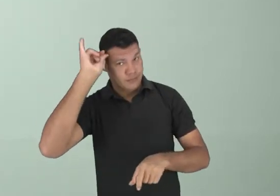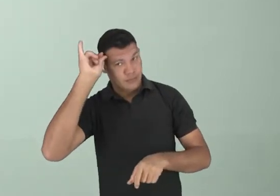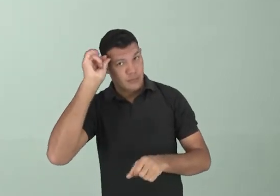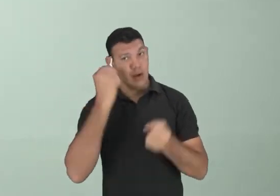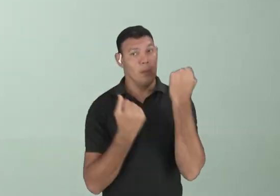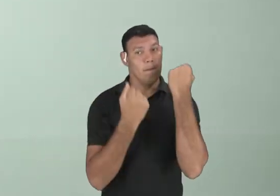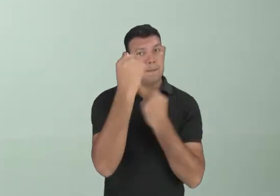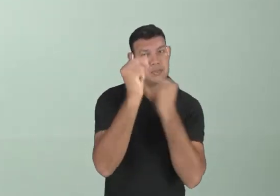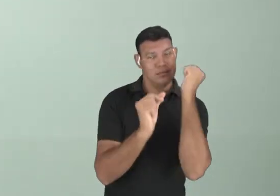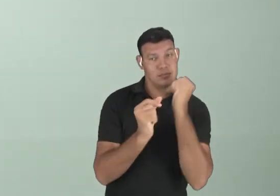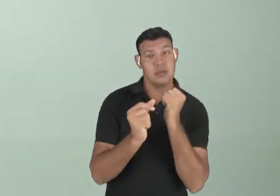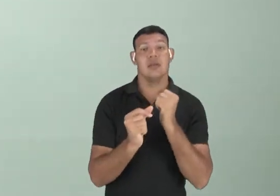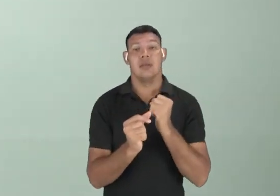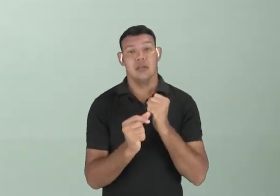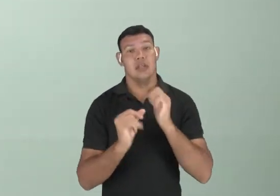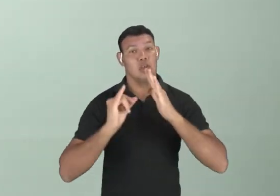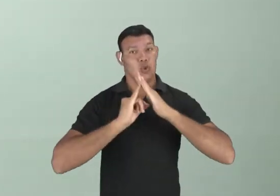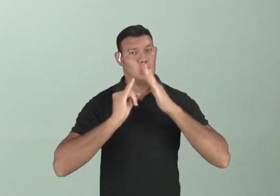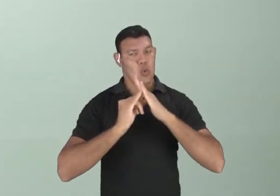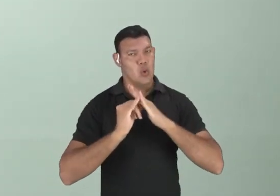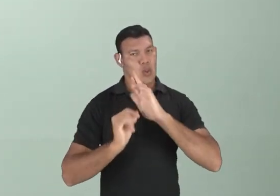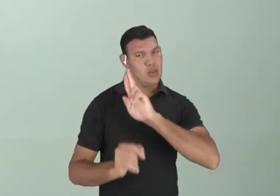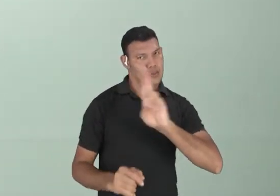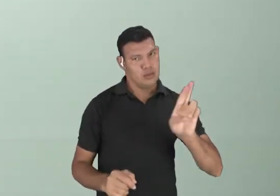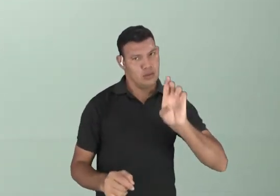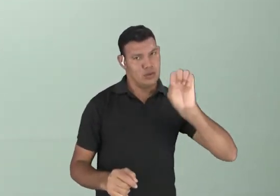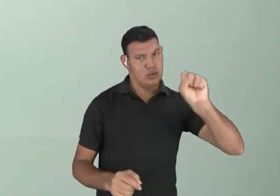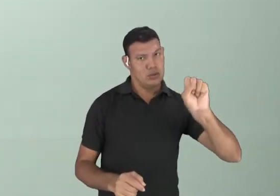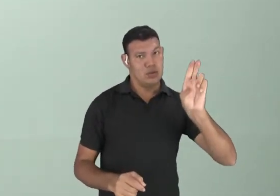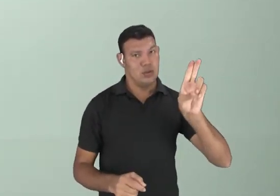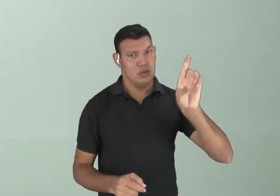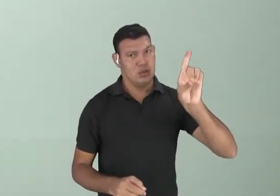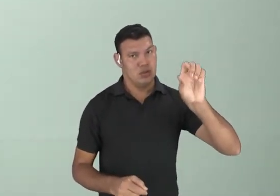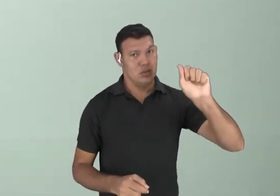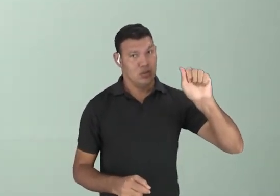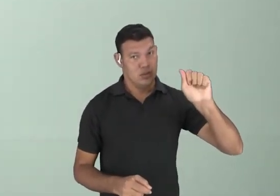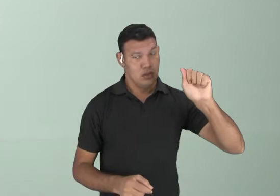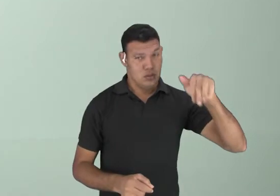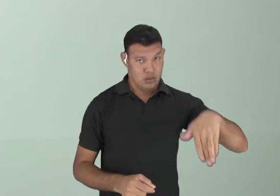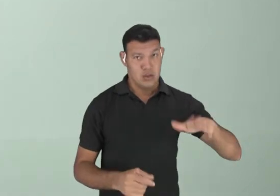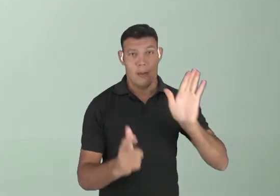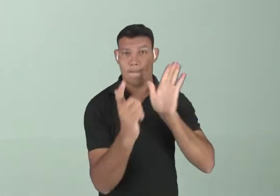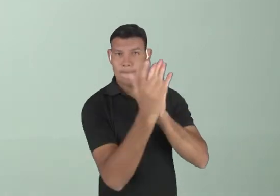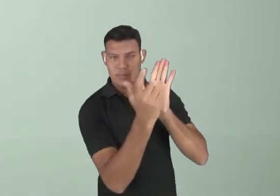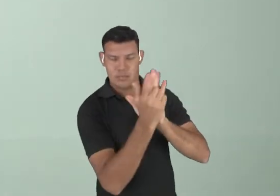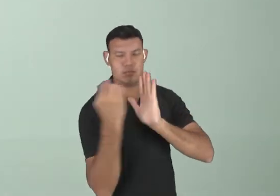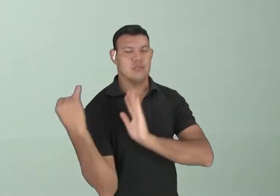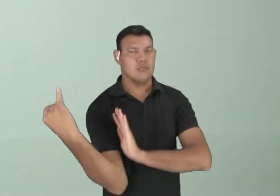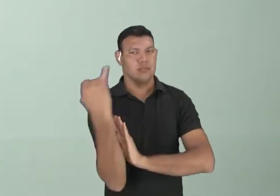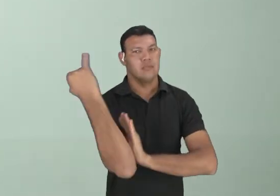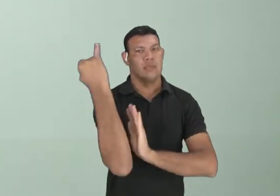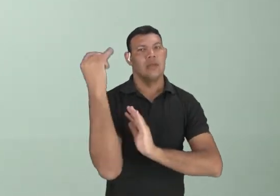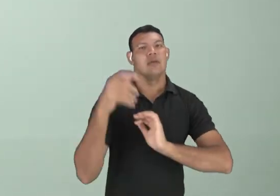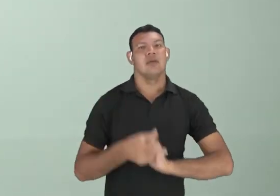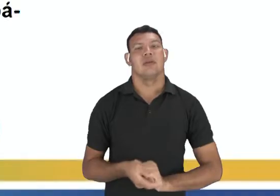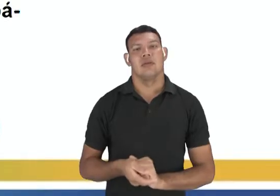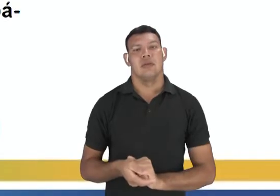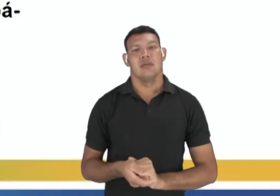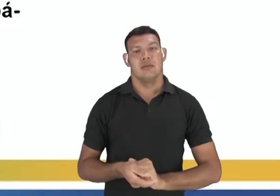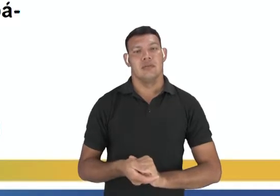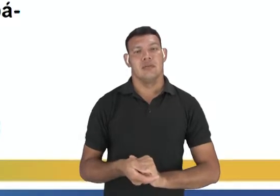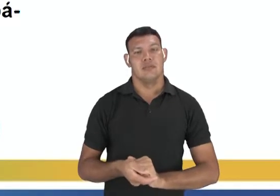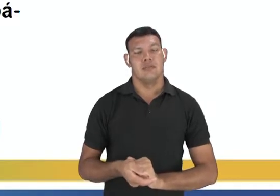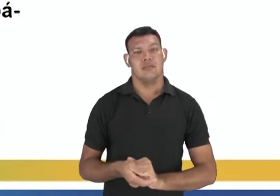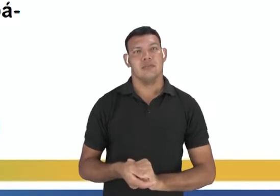industrial. Então a SUDAM teve esse papel fundamental. Quanto ao papel das rodovias para essa ocupação da